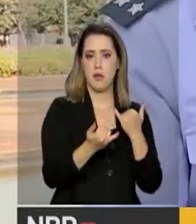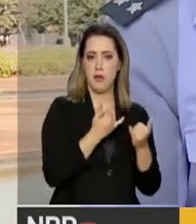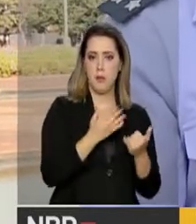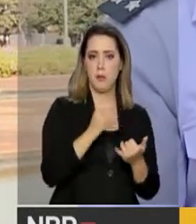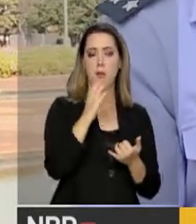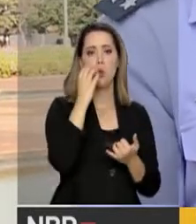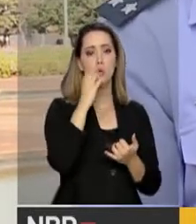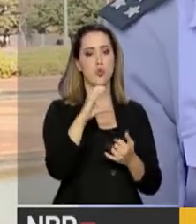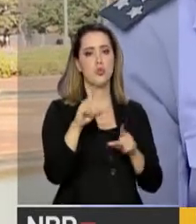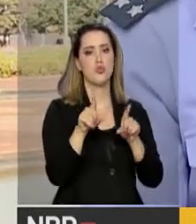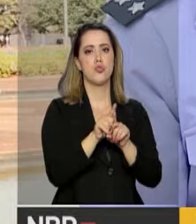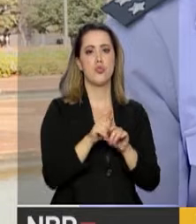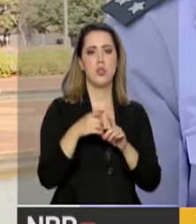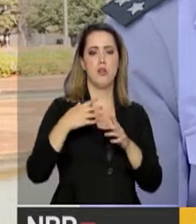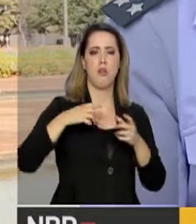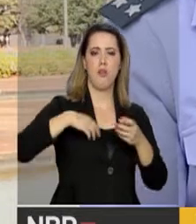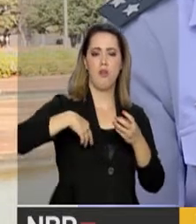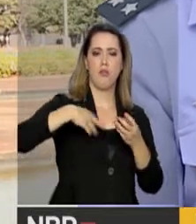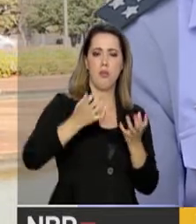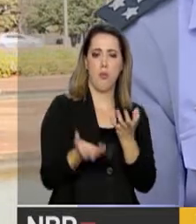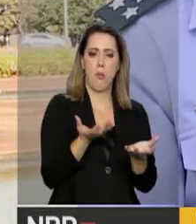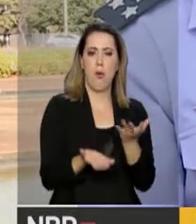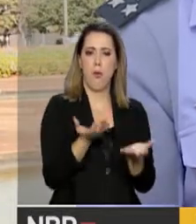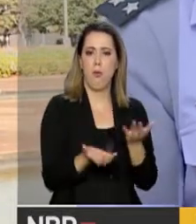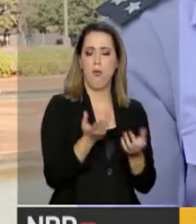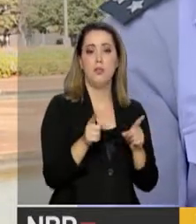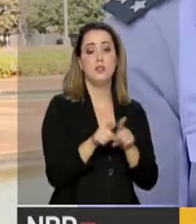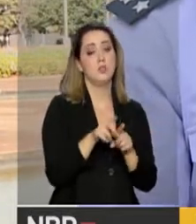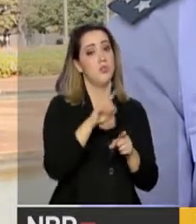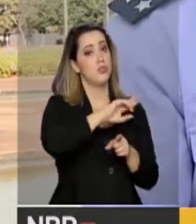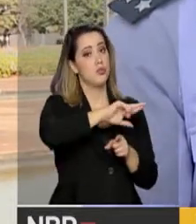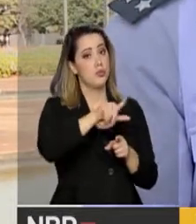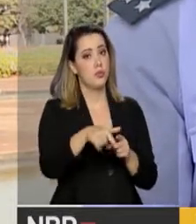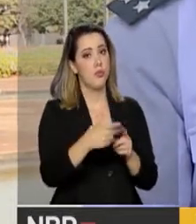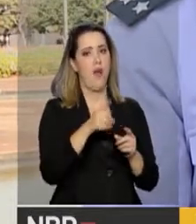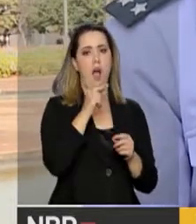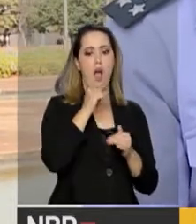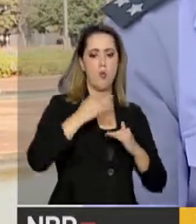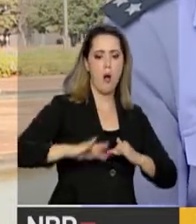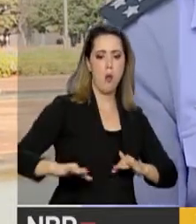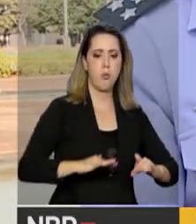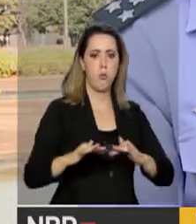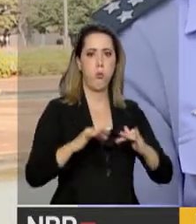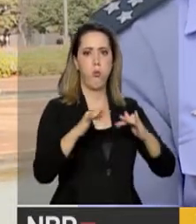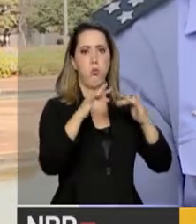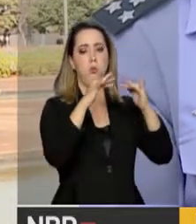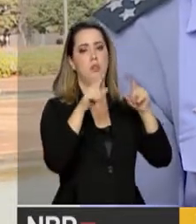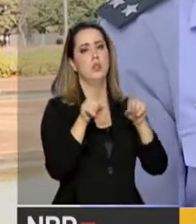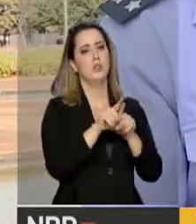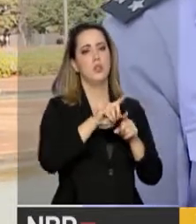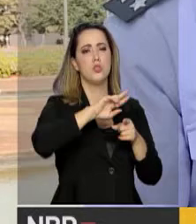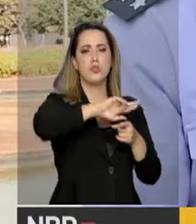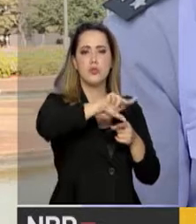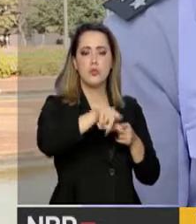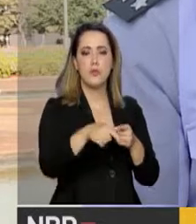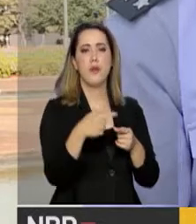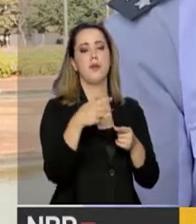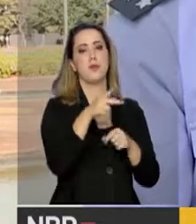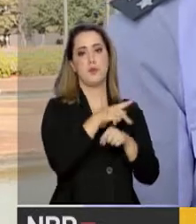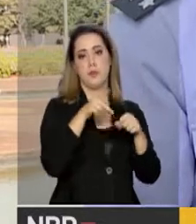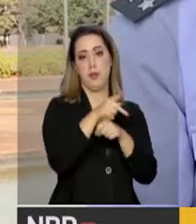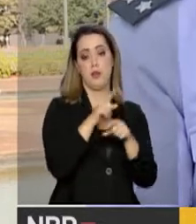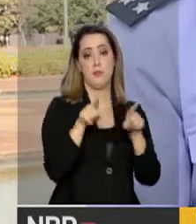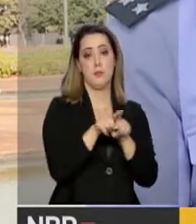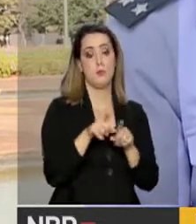no Chile, incêndio no Chile, terremoto no Equador, inundações na Bolívia, na Argentina. Tivemos também